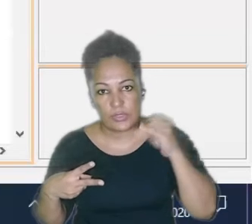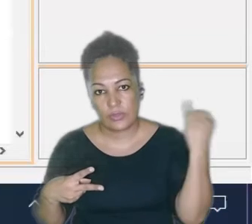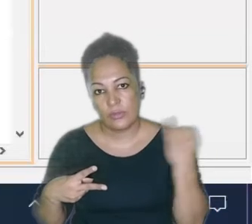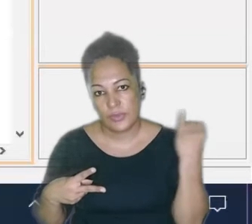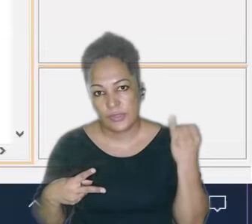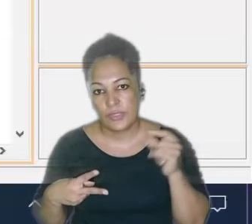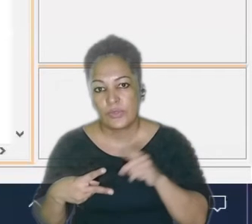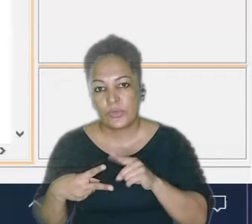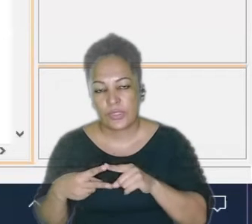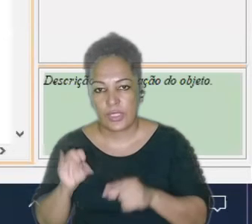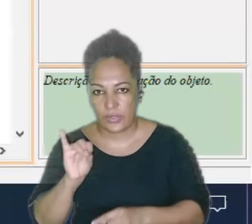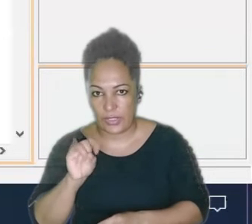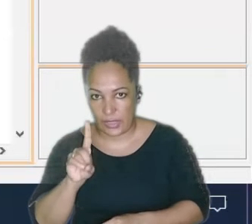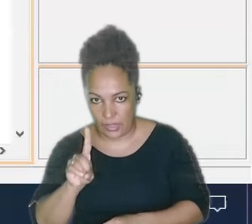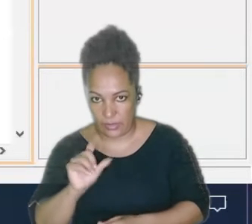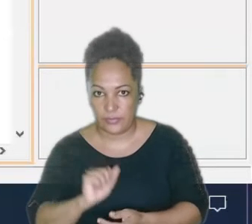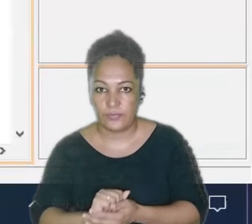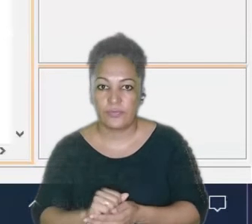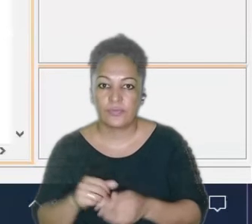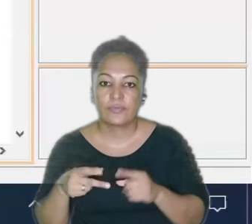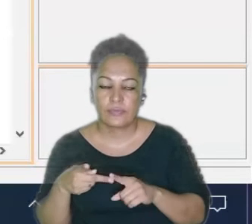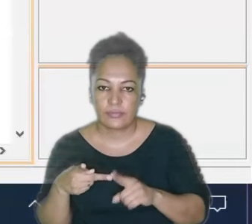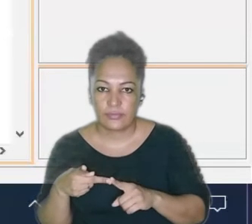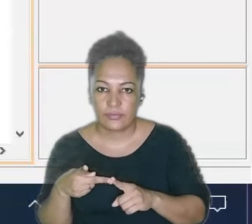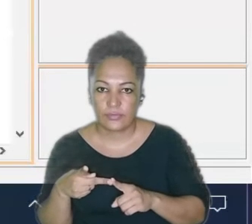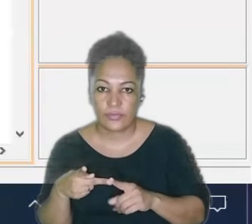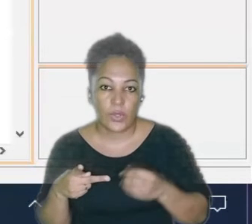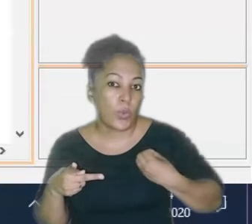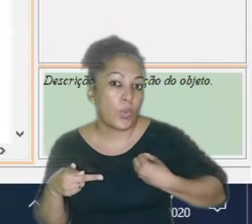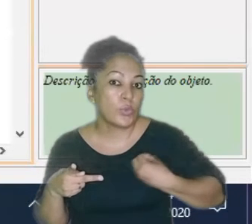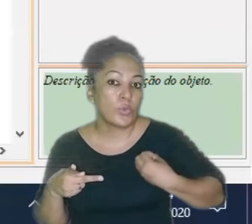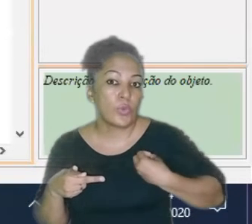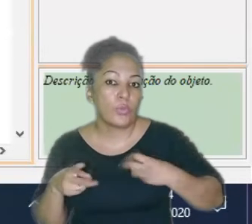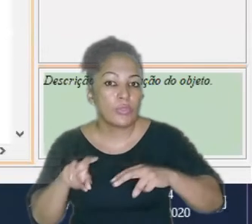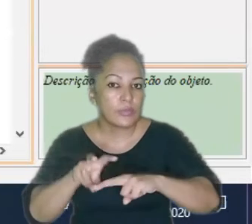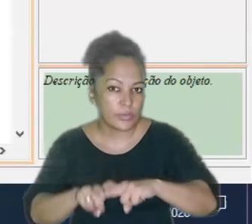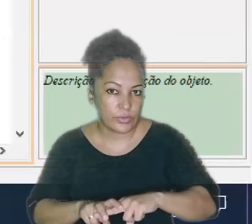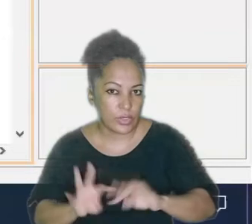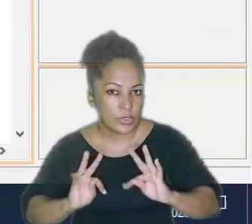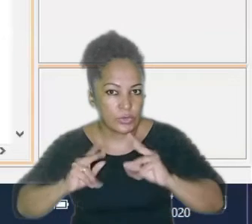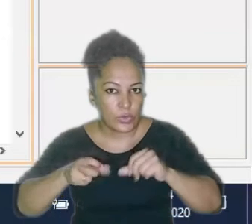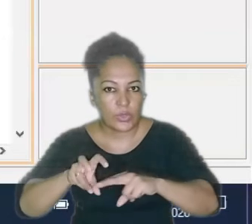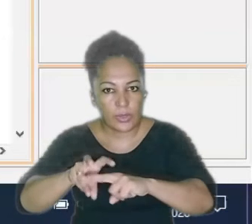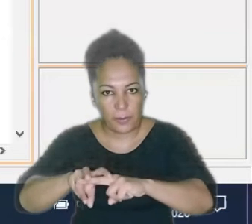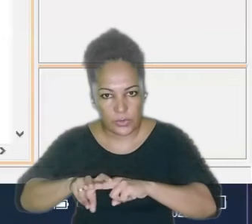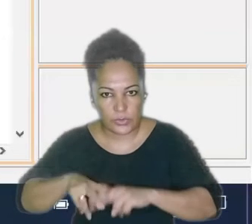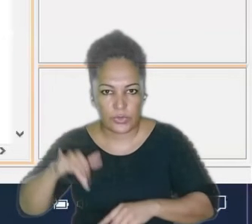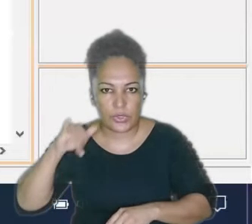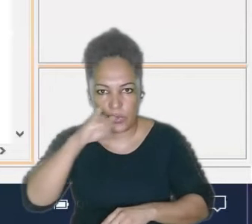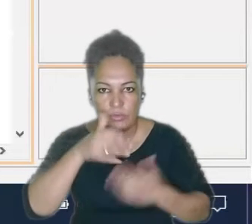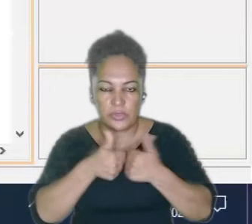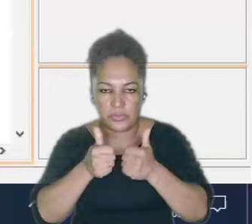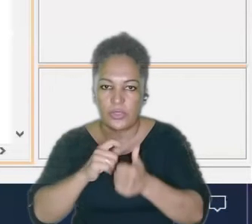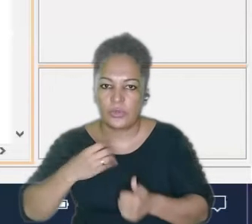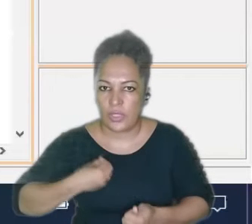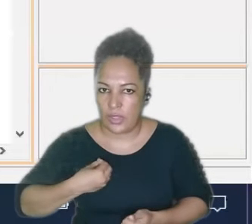aqui essenciais, que é o ID dela, certo? O número dessa poltrona, toda poltrona, seja de avião ou